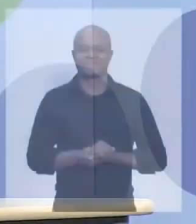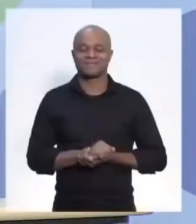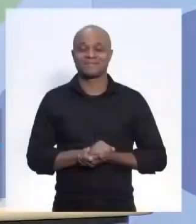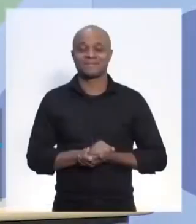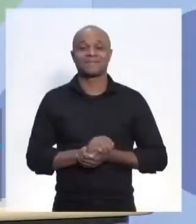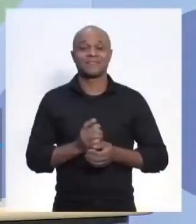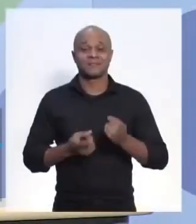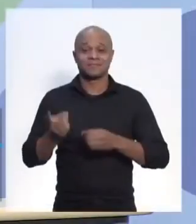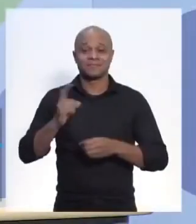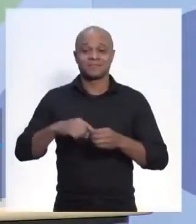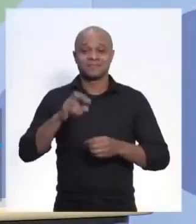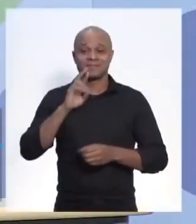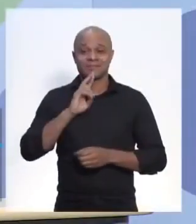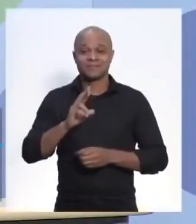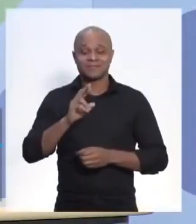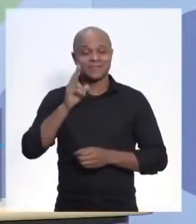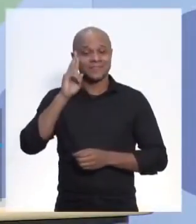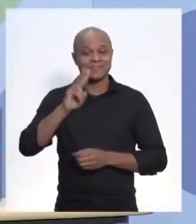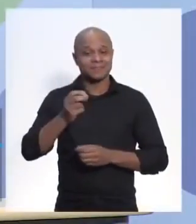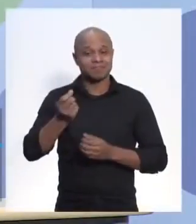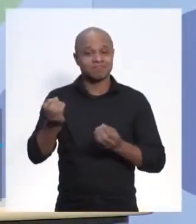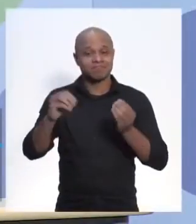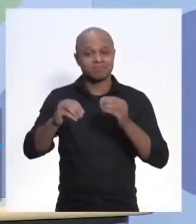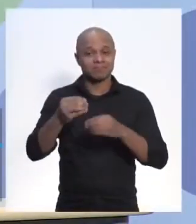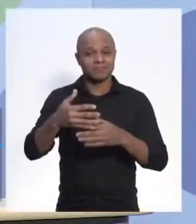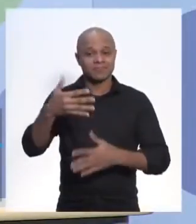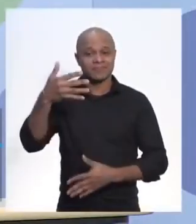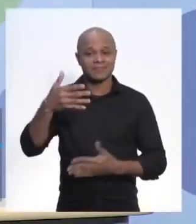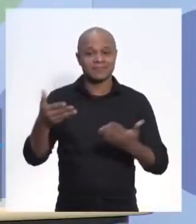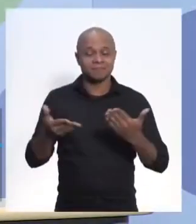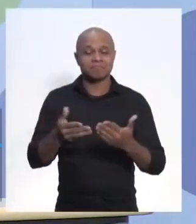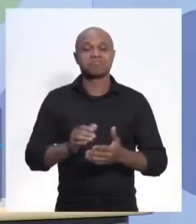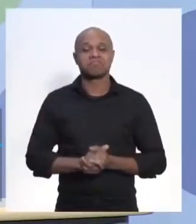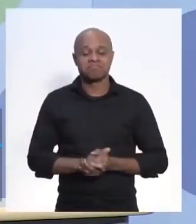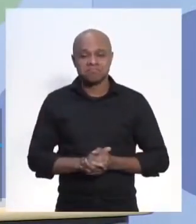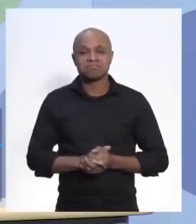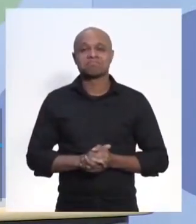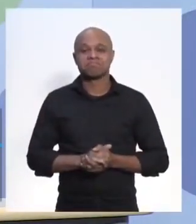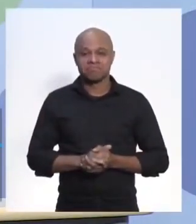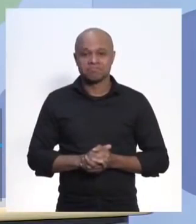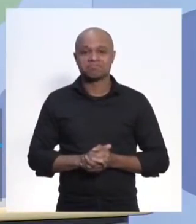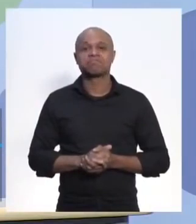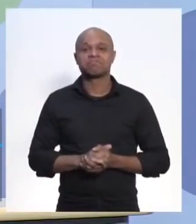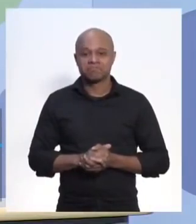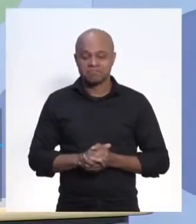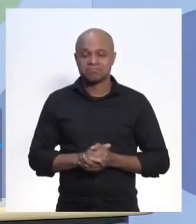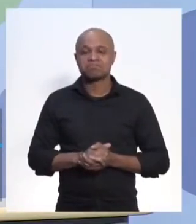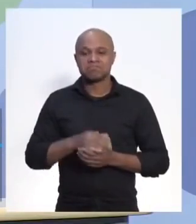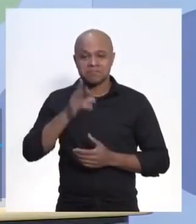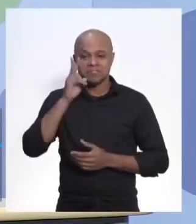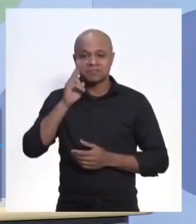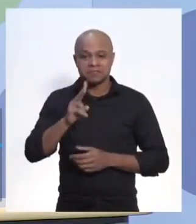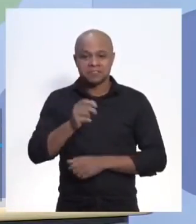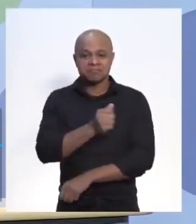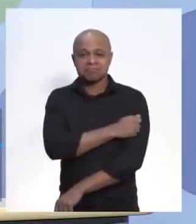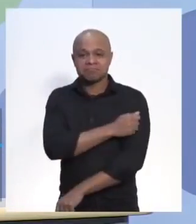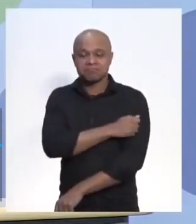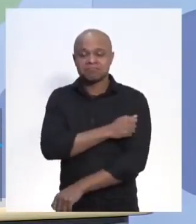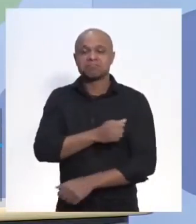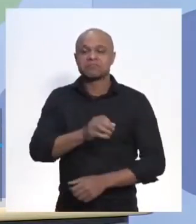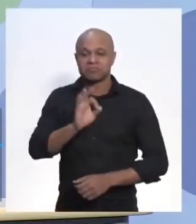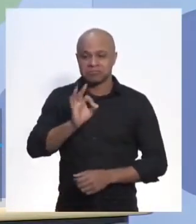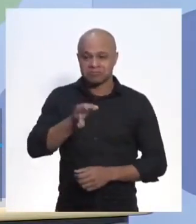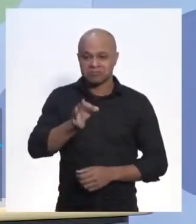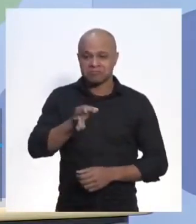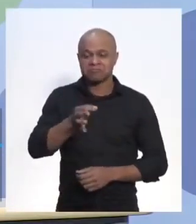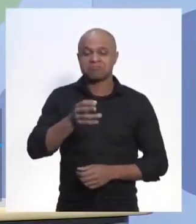Voltamos do chat. Professora Roberta, é tanta gente respondendo e corretamente que eu estou